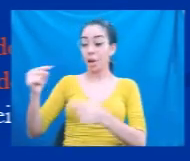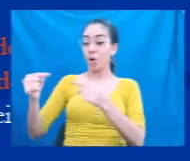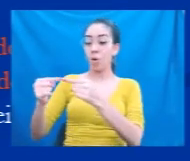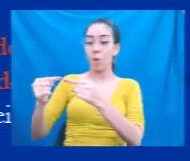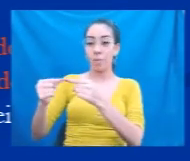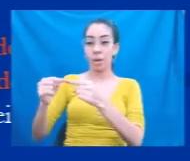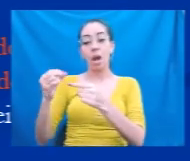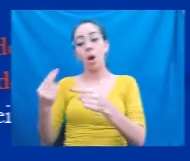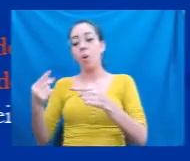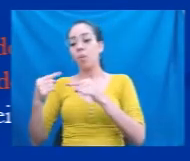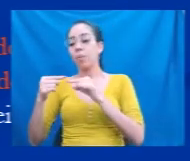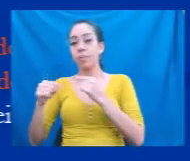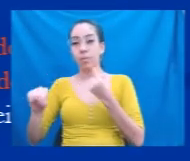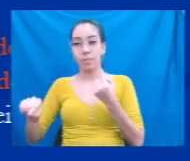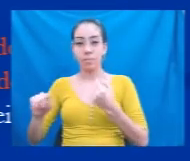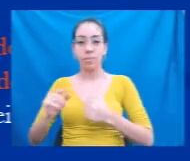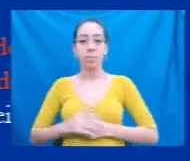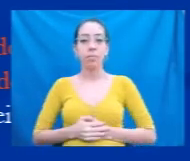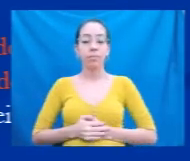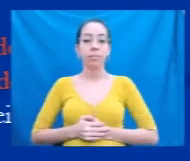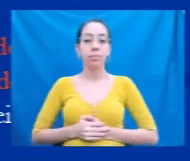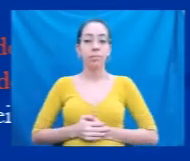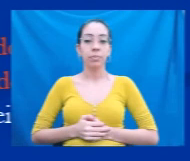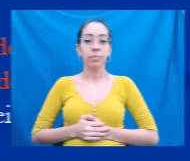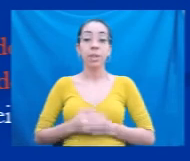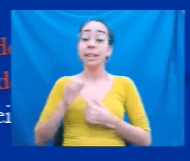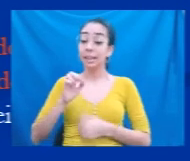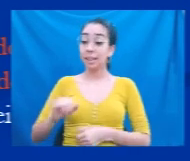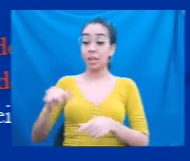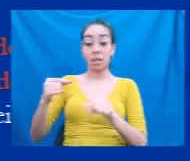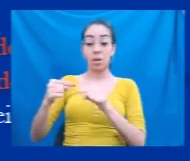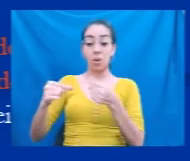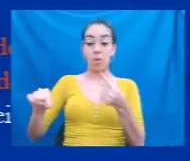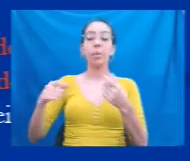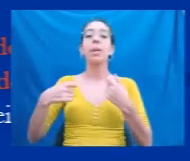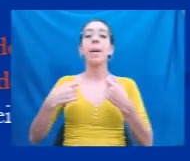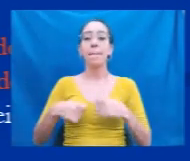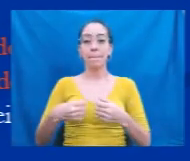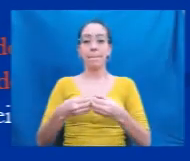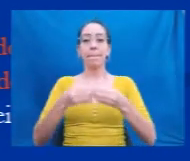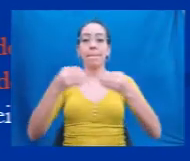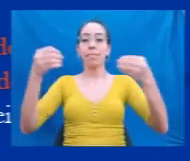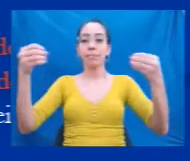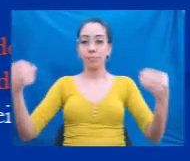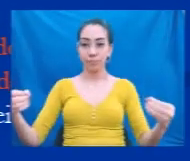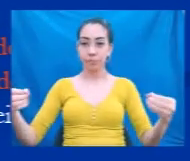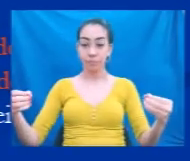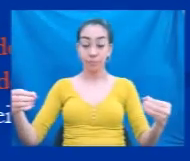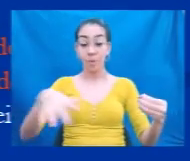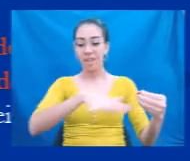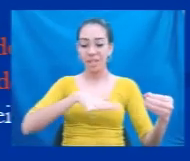consideração a compatibilidade química. Isso que vocês têm que ter em mente nesse armazenamento. E deixar os incompatíveis afastados o